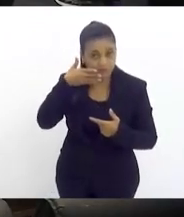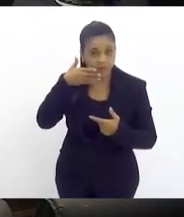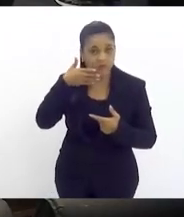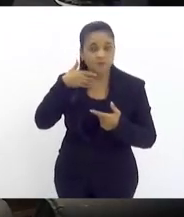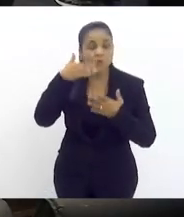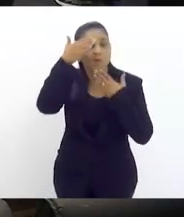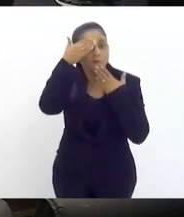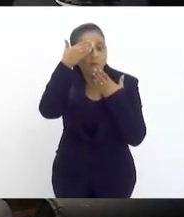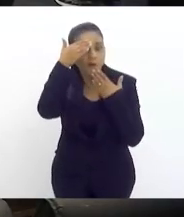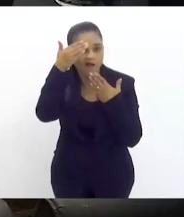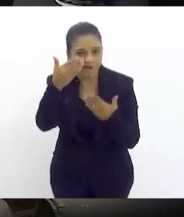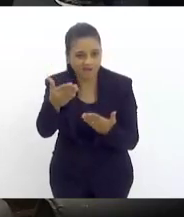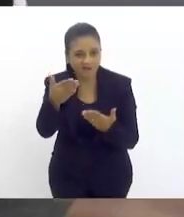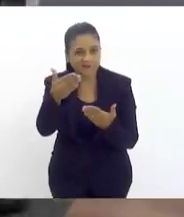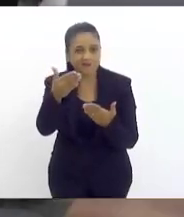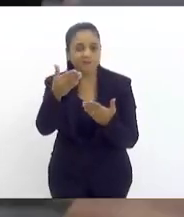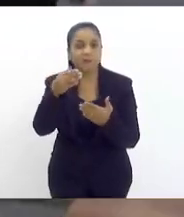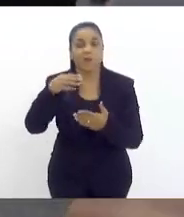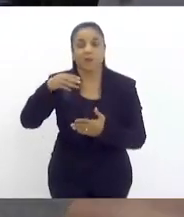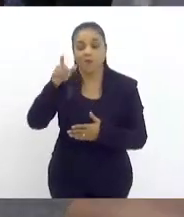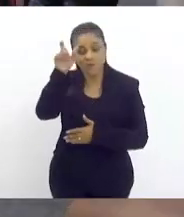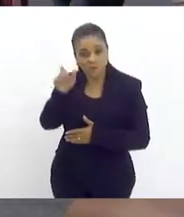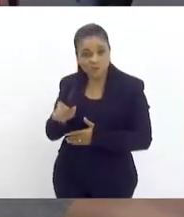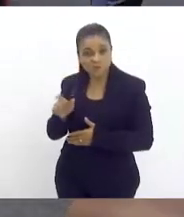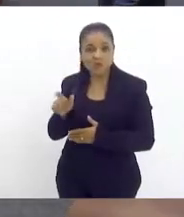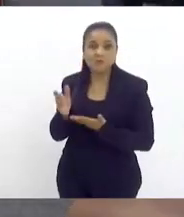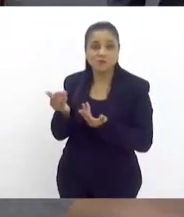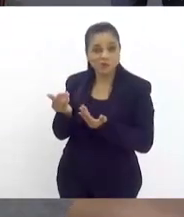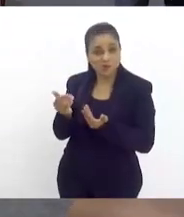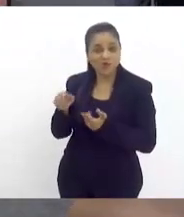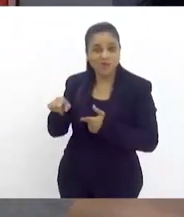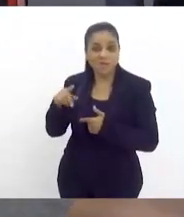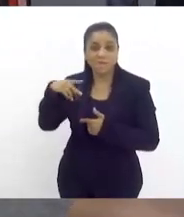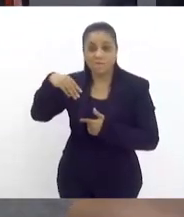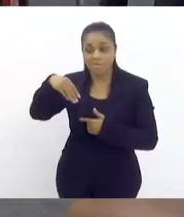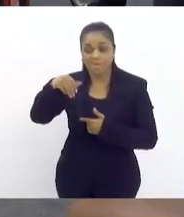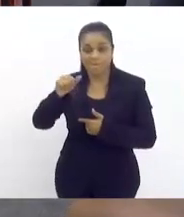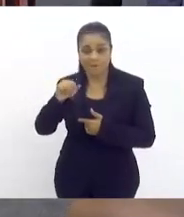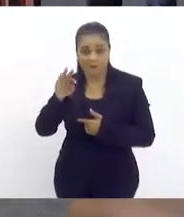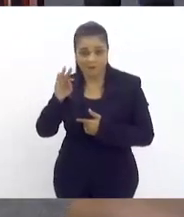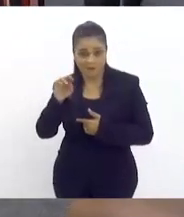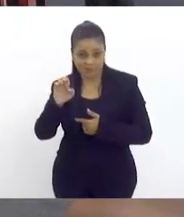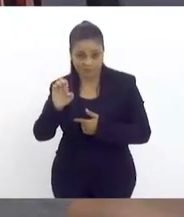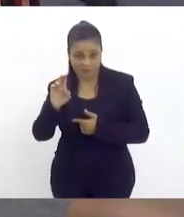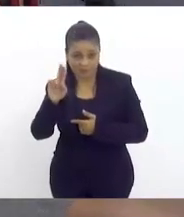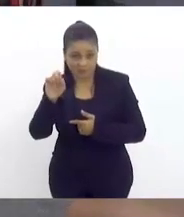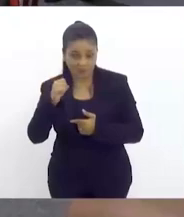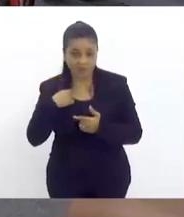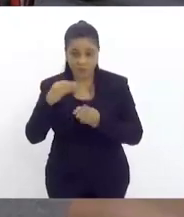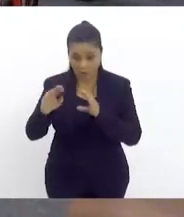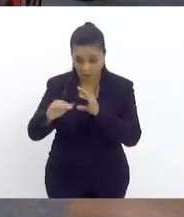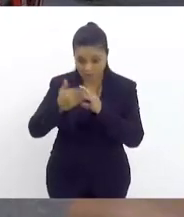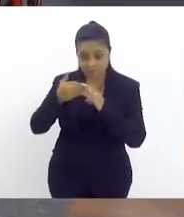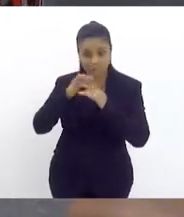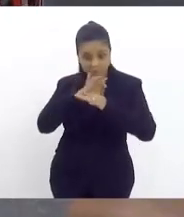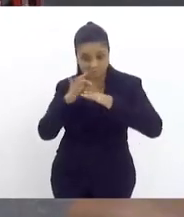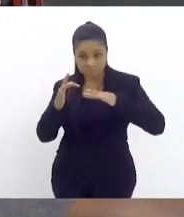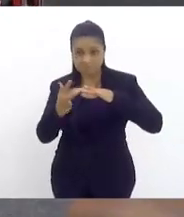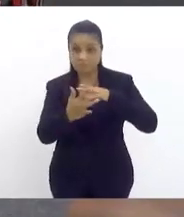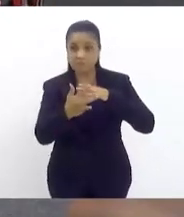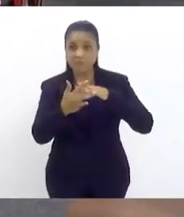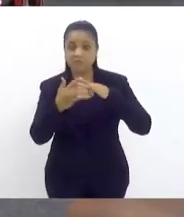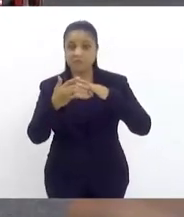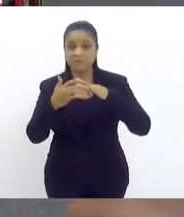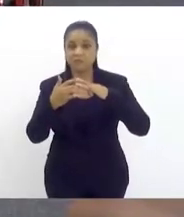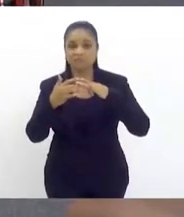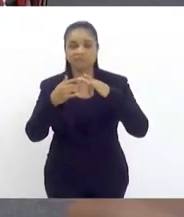meu agradecimento, inclusive, ao Matheus. O Matheus está aí com a gente também. E dizer que eu recebi uma mensagem dele pelas redes sociais,